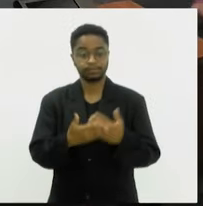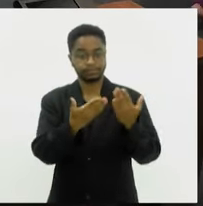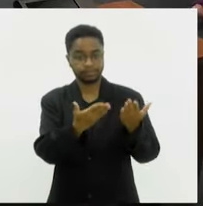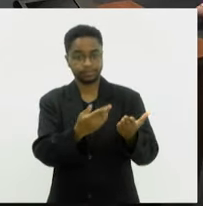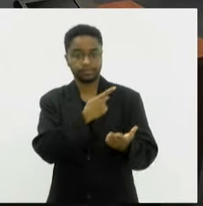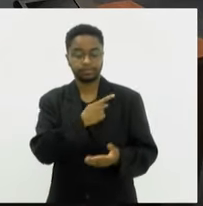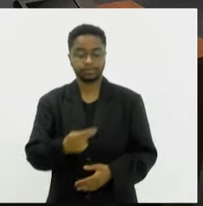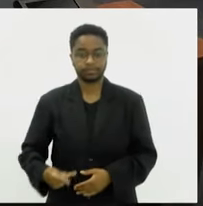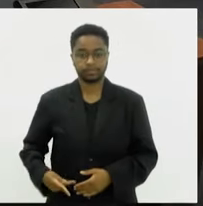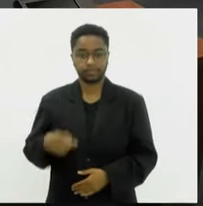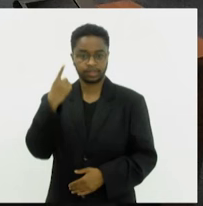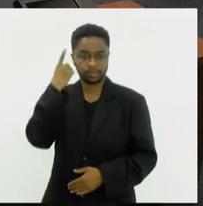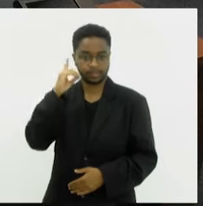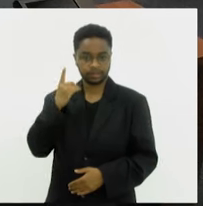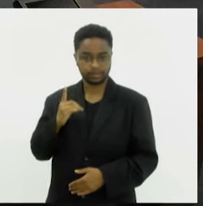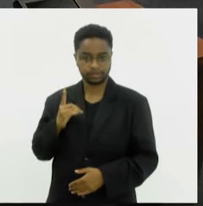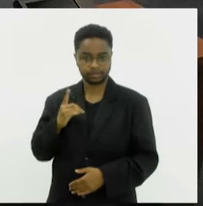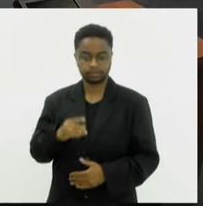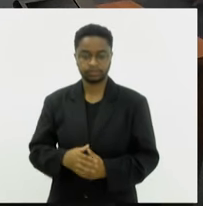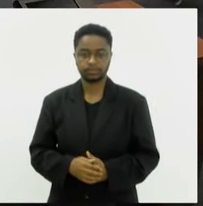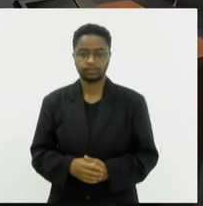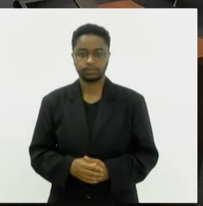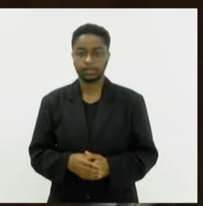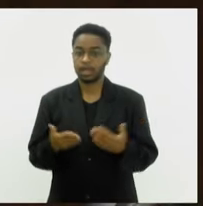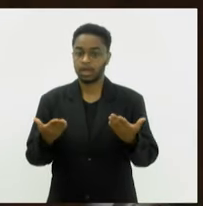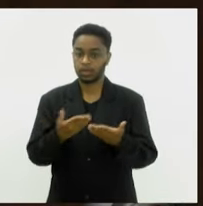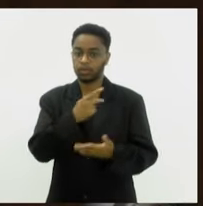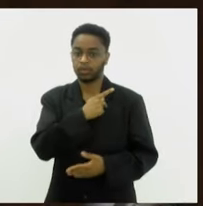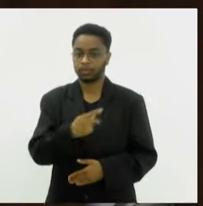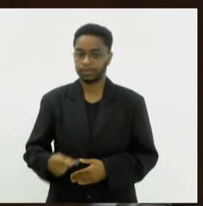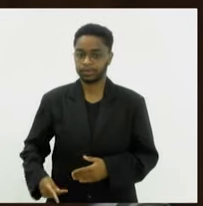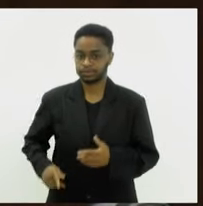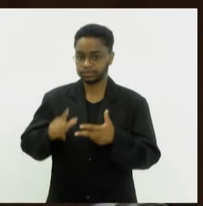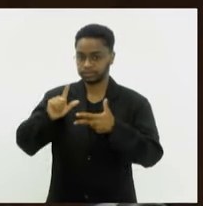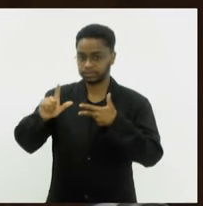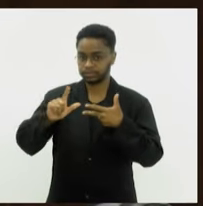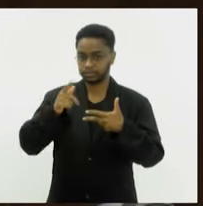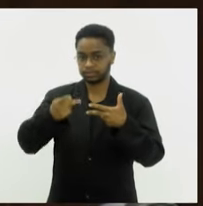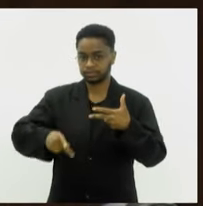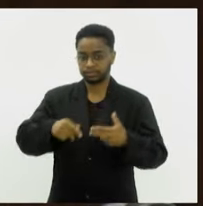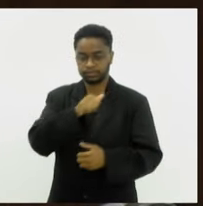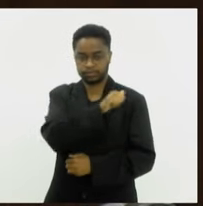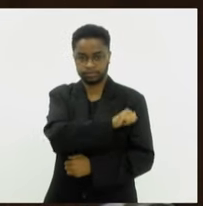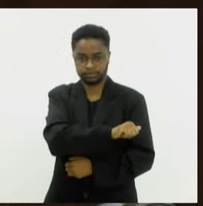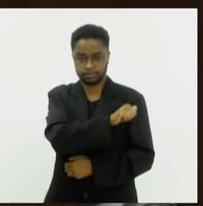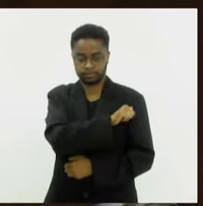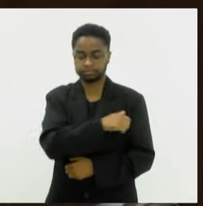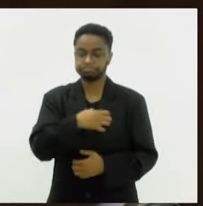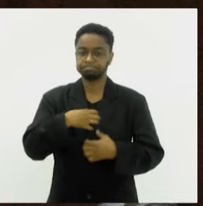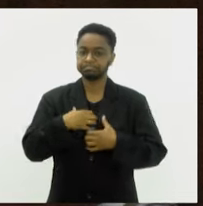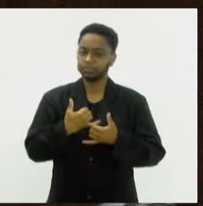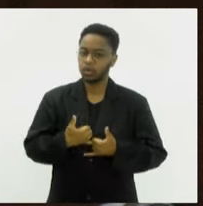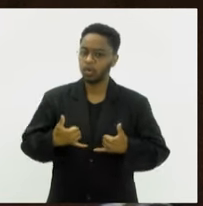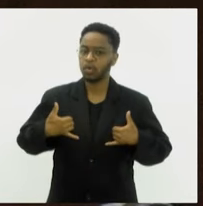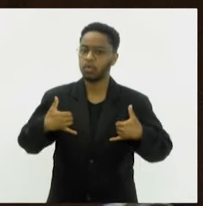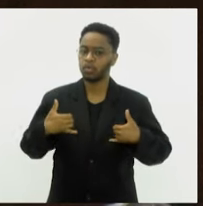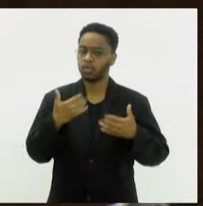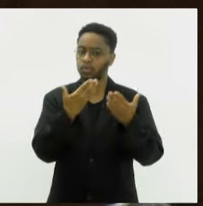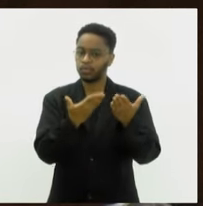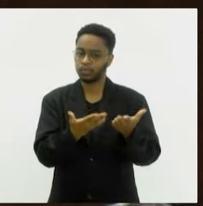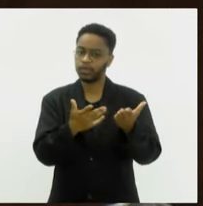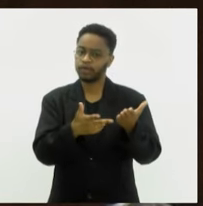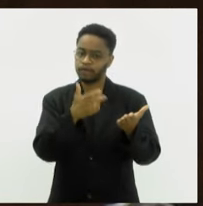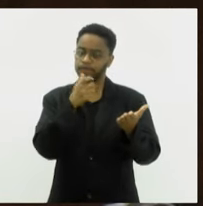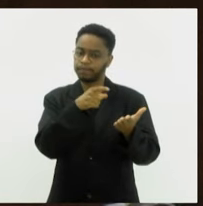presidenta Dani Balbi, presidindo o Poder Legislativo do Rio de Janeiro, é uma honra e orgulho